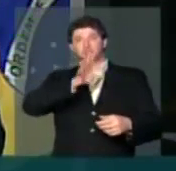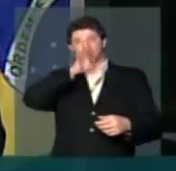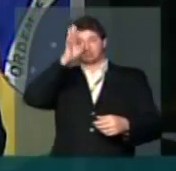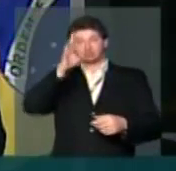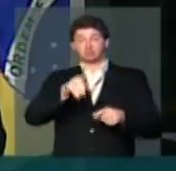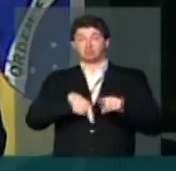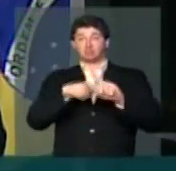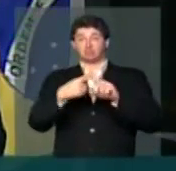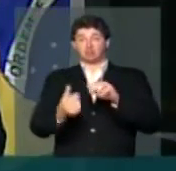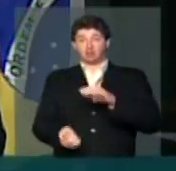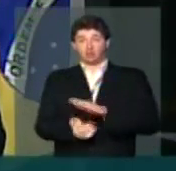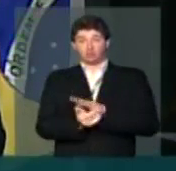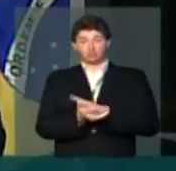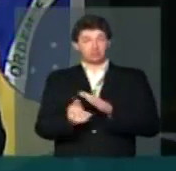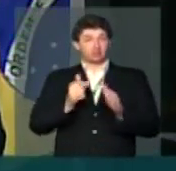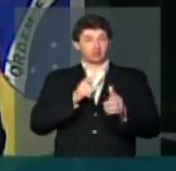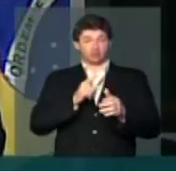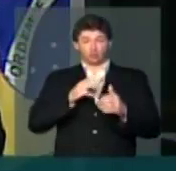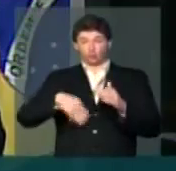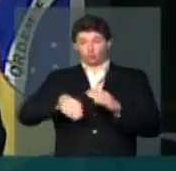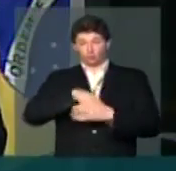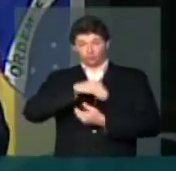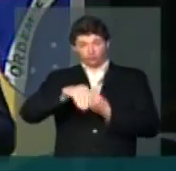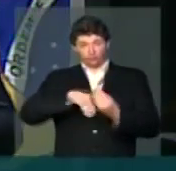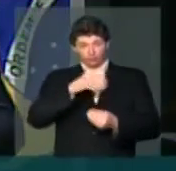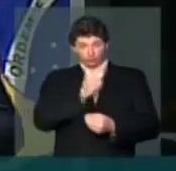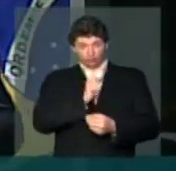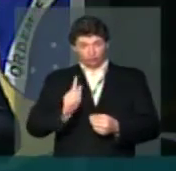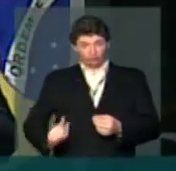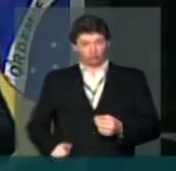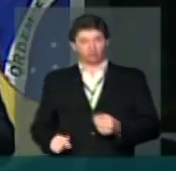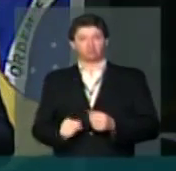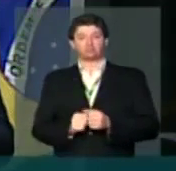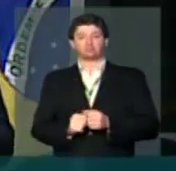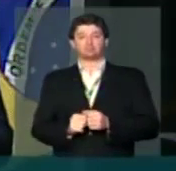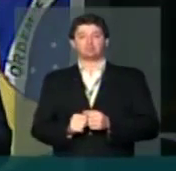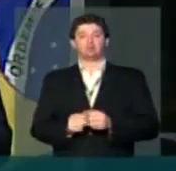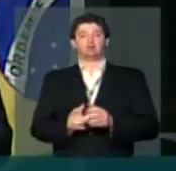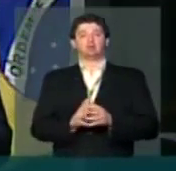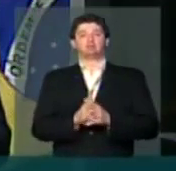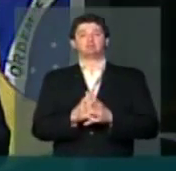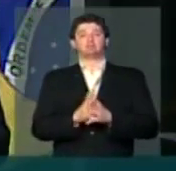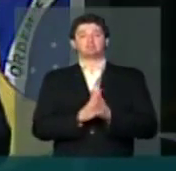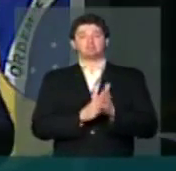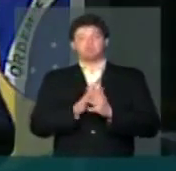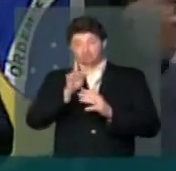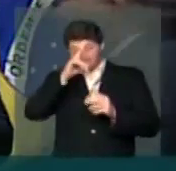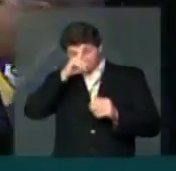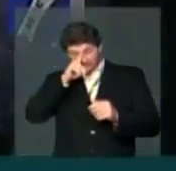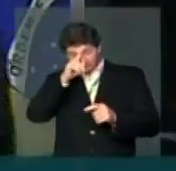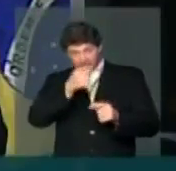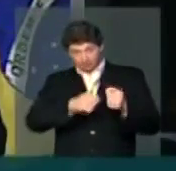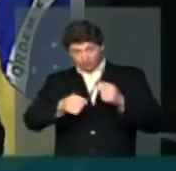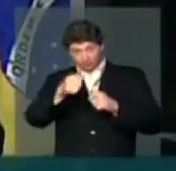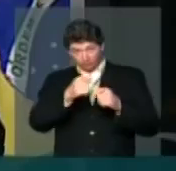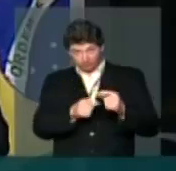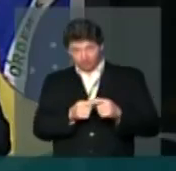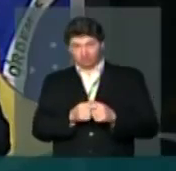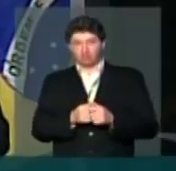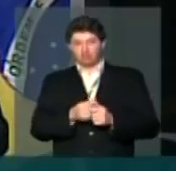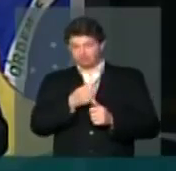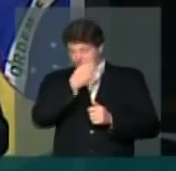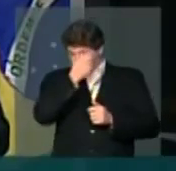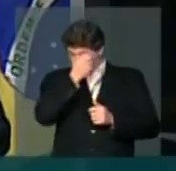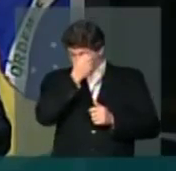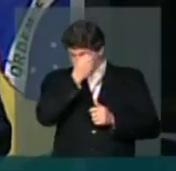a corrupção incrustada em todo o governo nos levaram a posição inimaginável. A crise é econômica, porque a